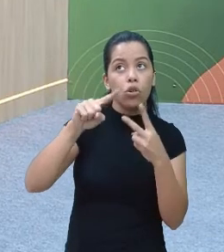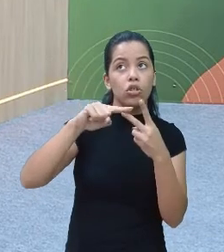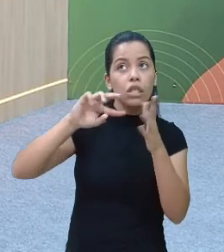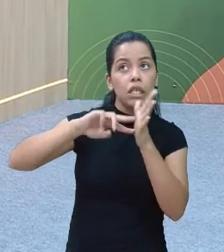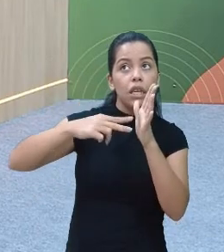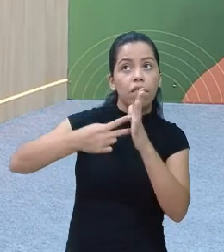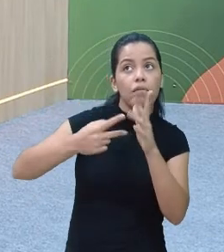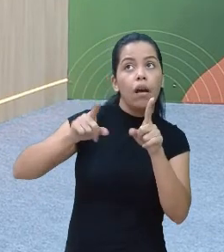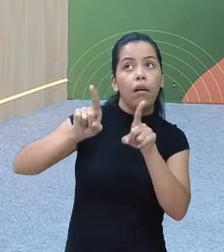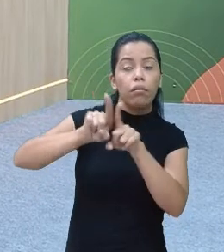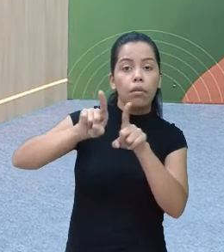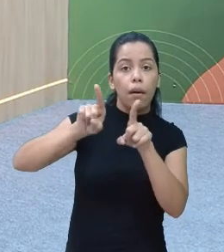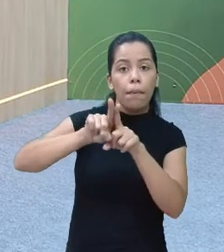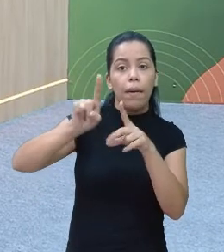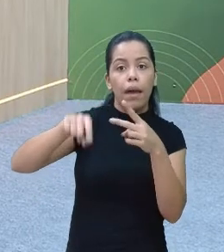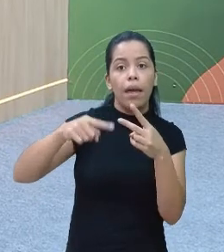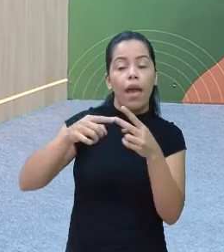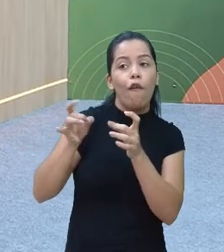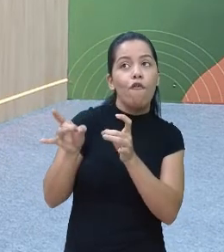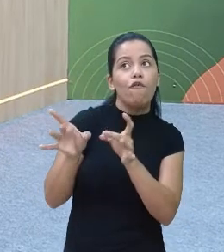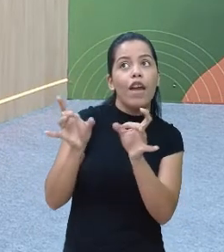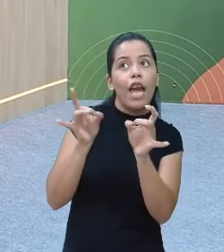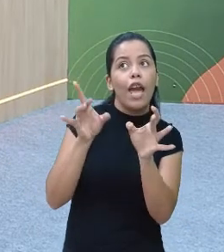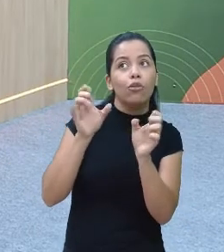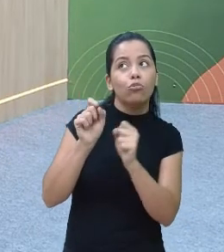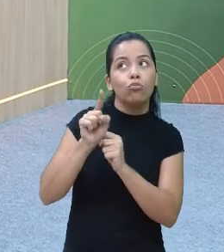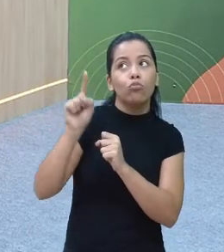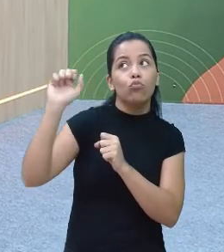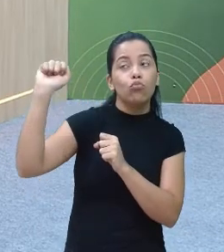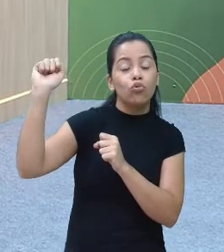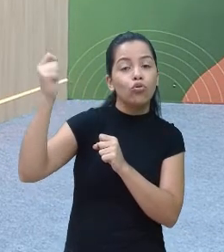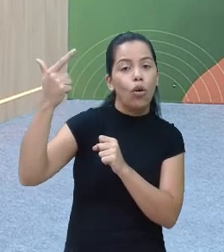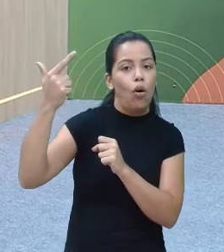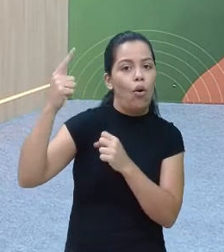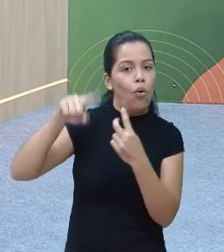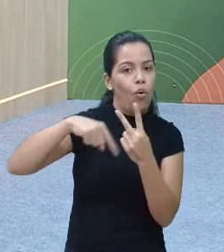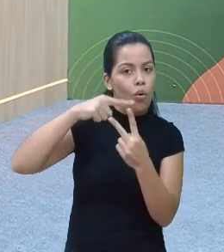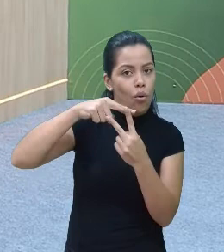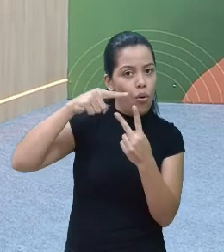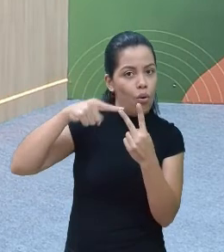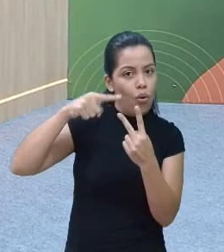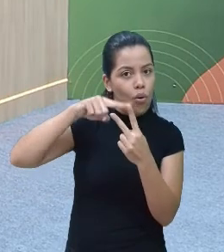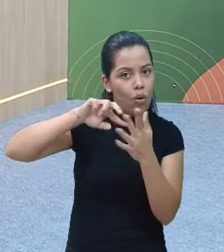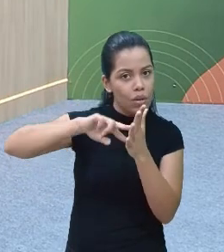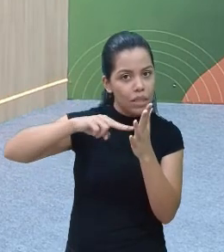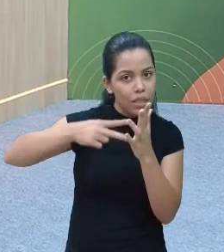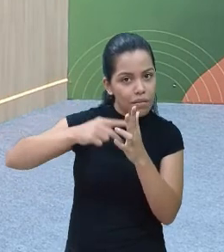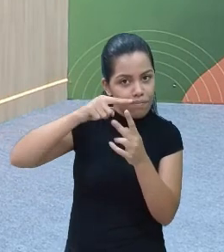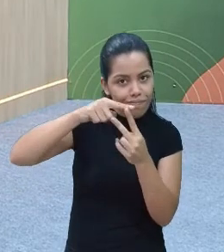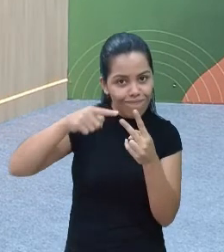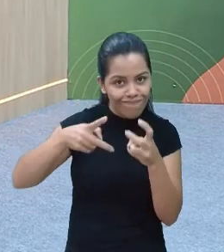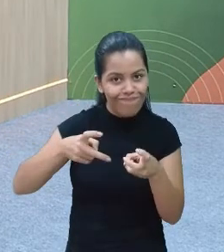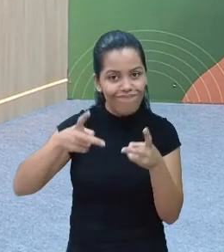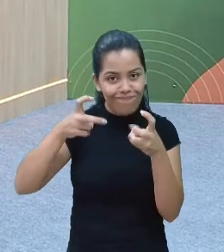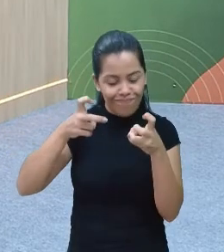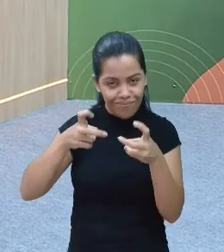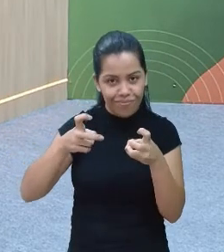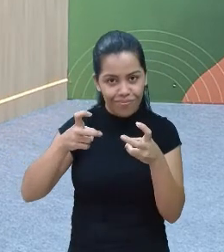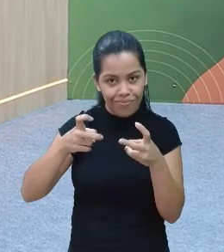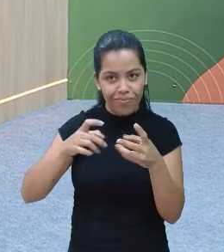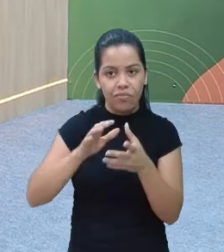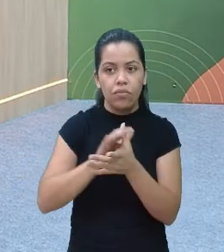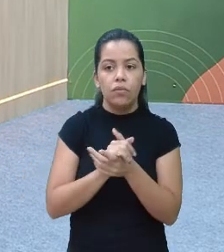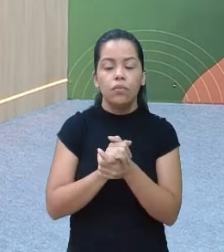primeira fala, mas que a segunda pessoa não entendeu. Então, ele está achando que alguém está querendo vender o sol, ganhar dinheiro com o